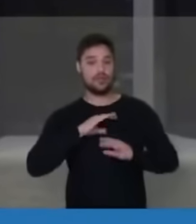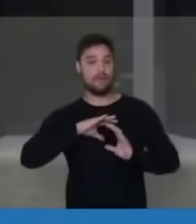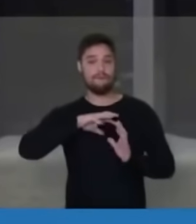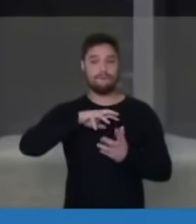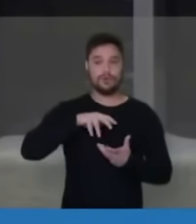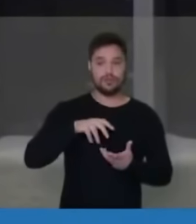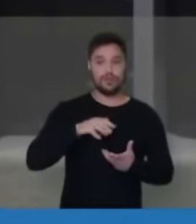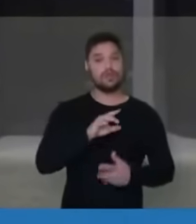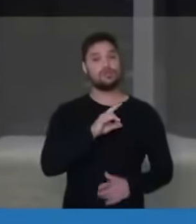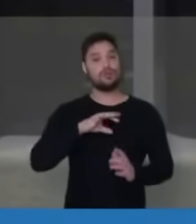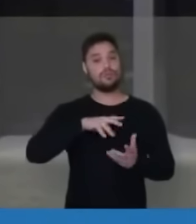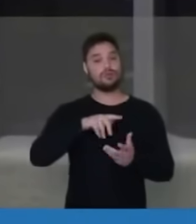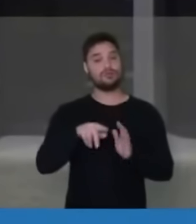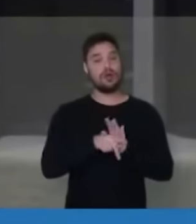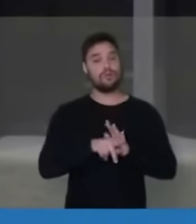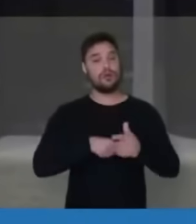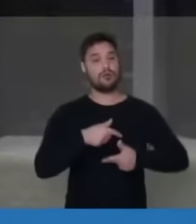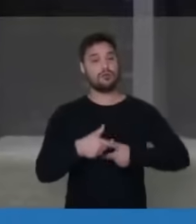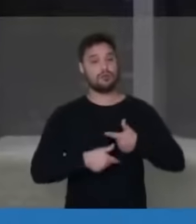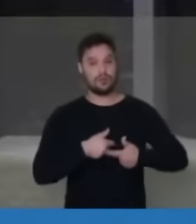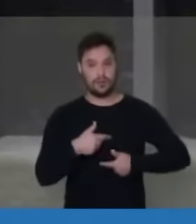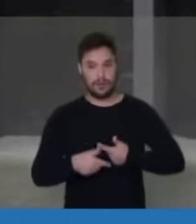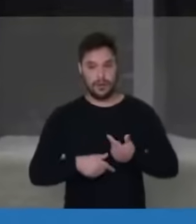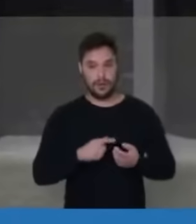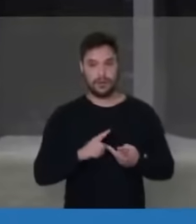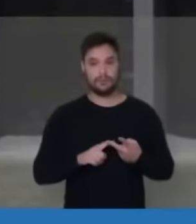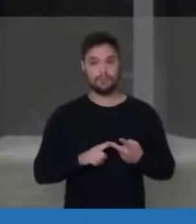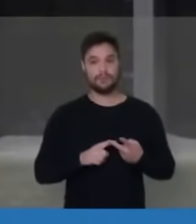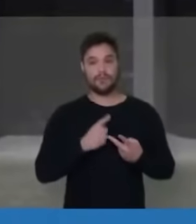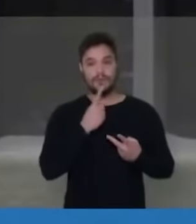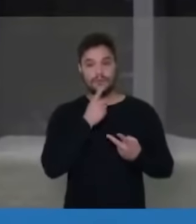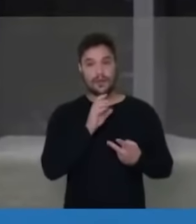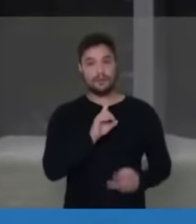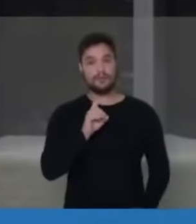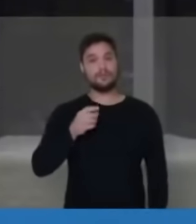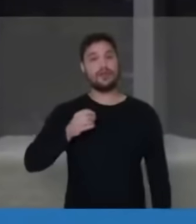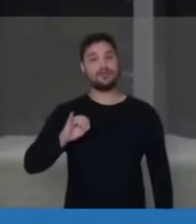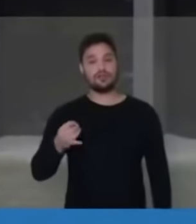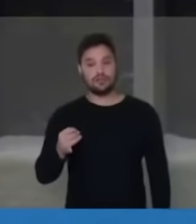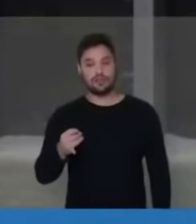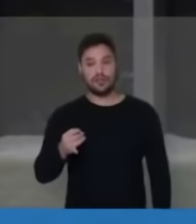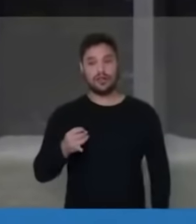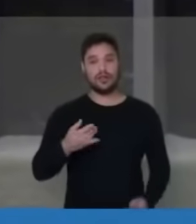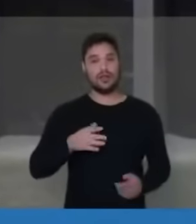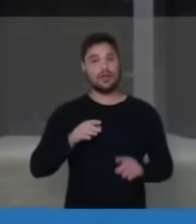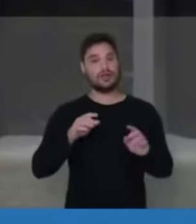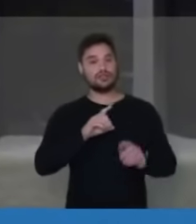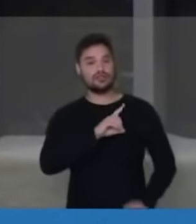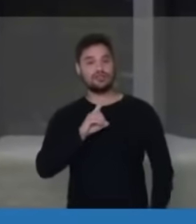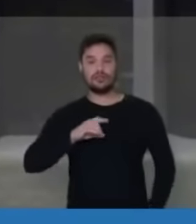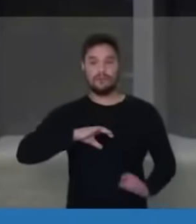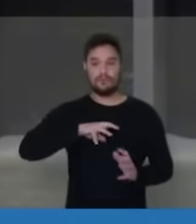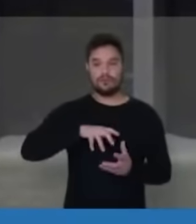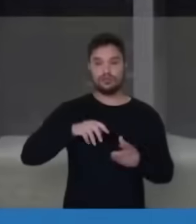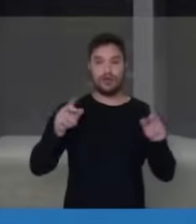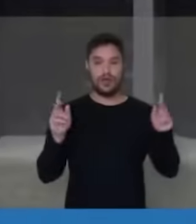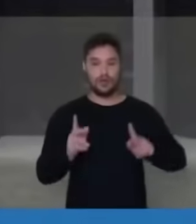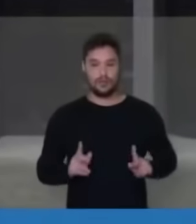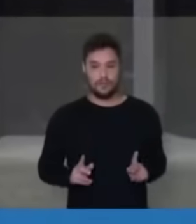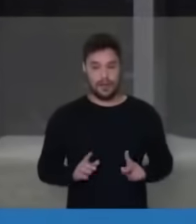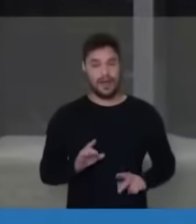do Trabalhador, da Trabalhadora. Temos o feriado do 1º de janeiro, Dia Mundial da Paz. Temos